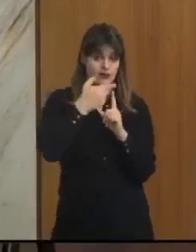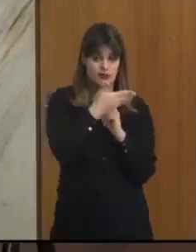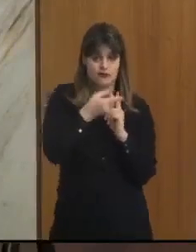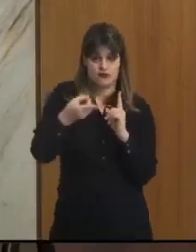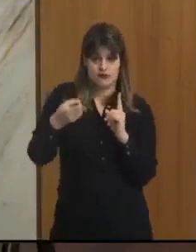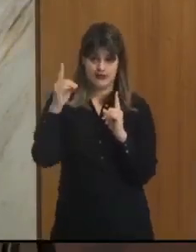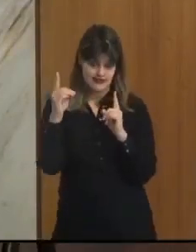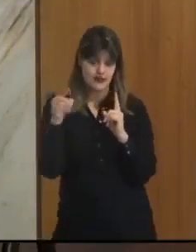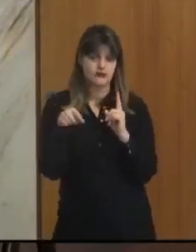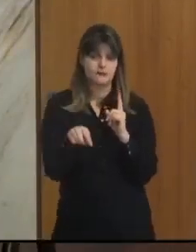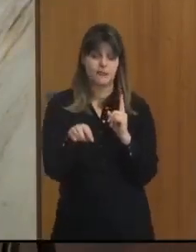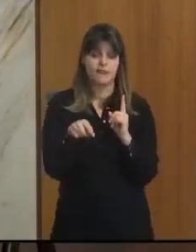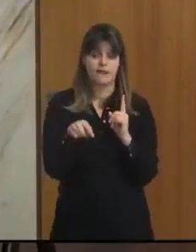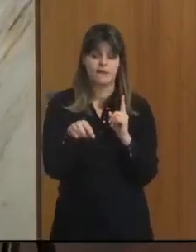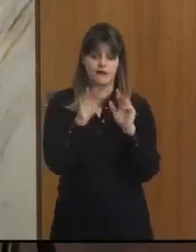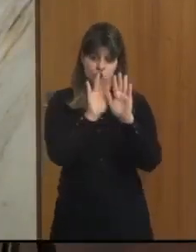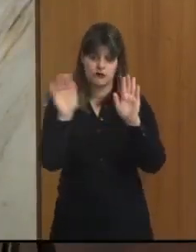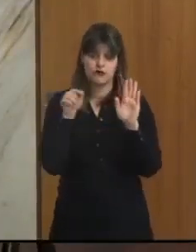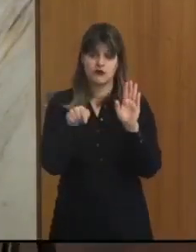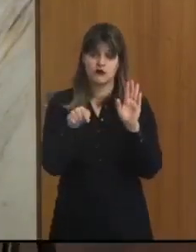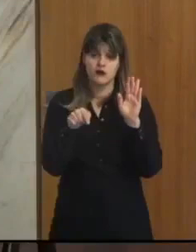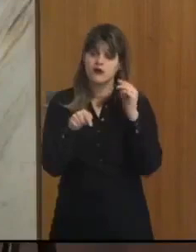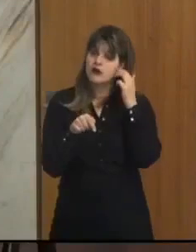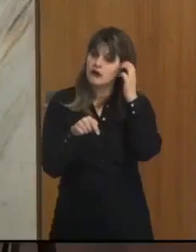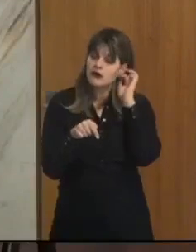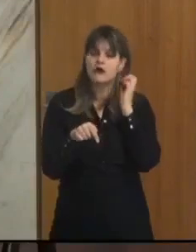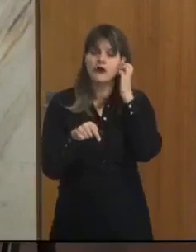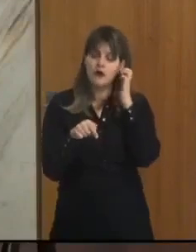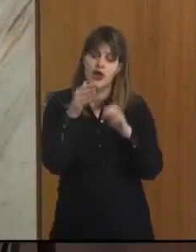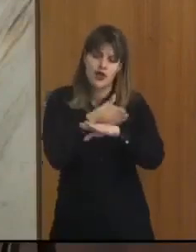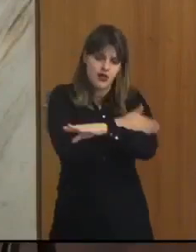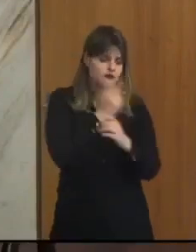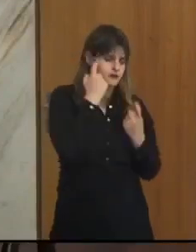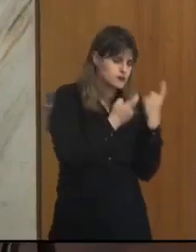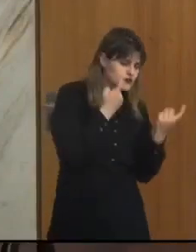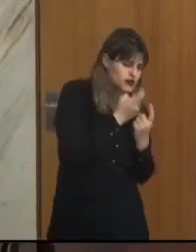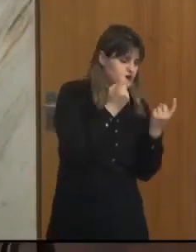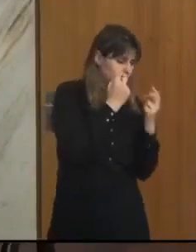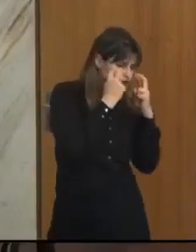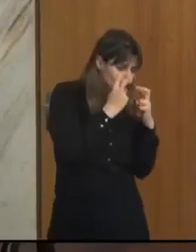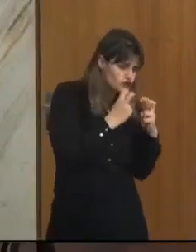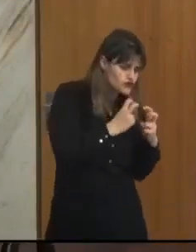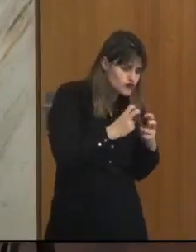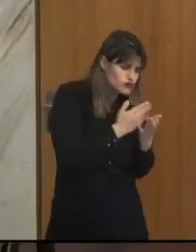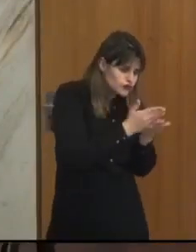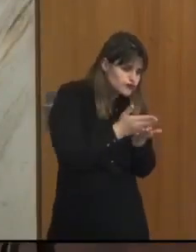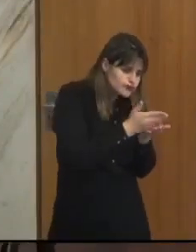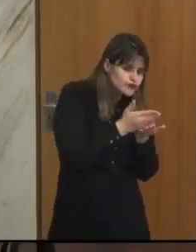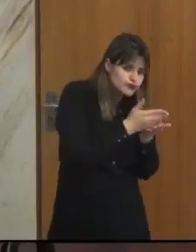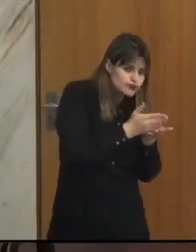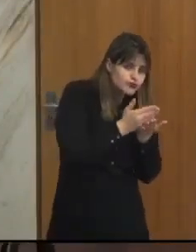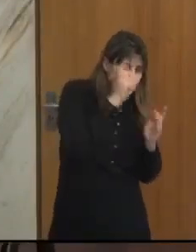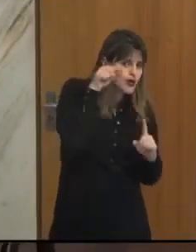1996, a qual foi o coroar de um trabalho de pesquisa e estudo aprofundado por parte da Comissão Nacional para as Comemorações